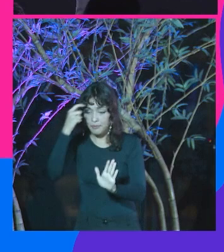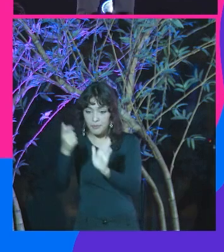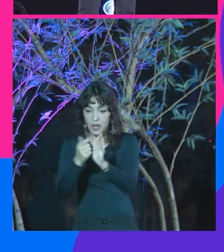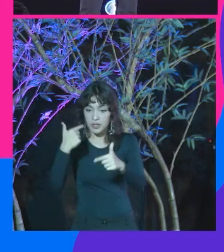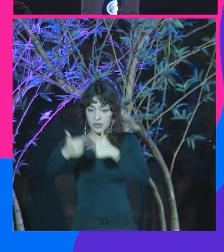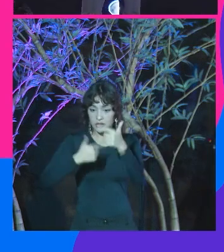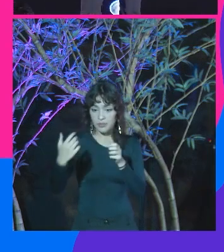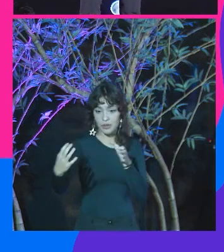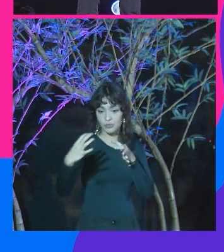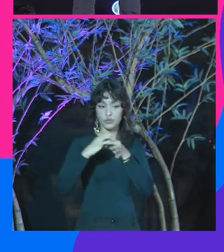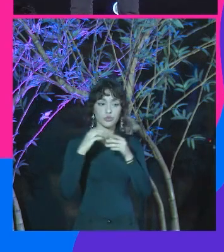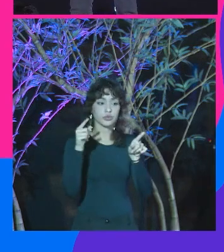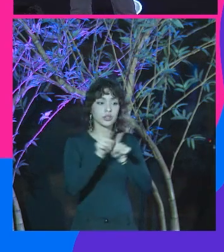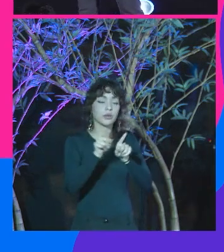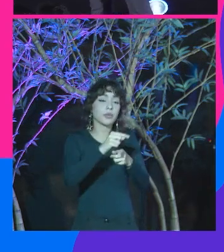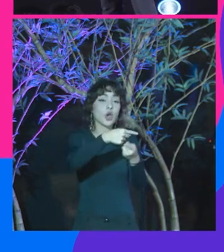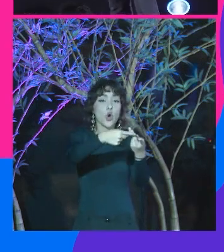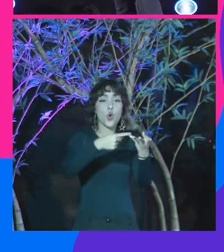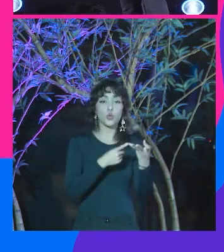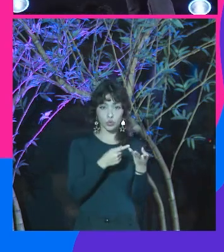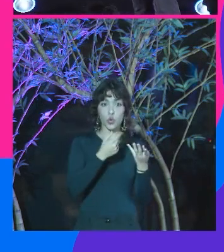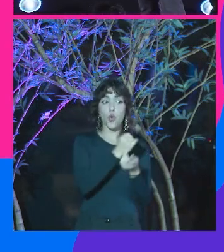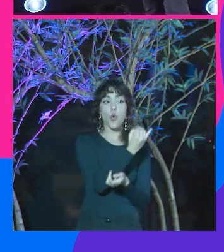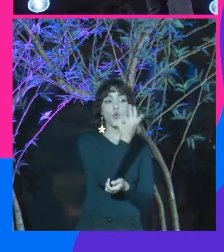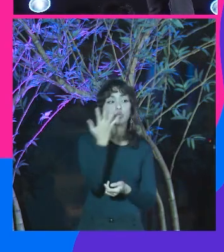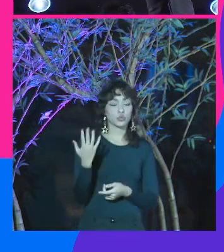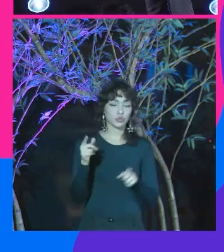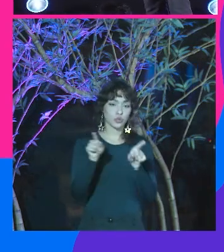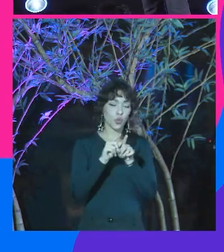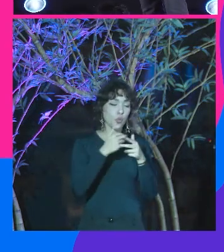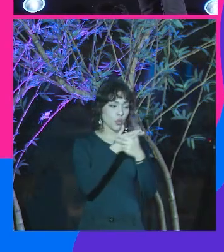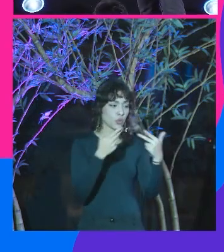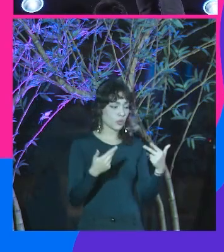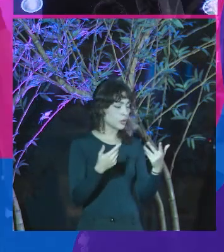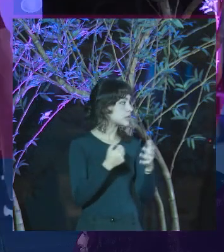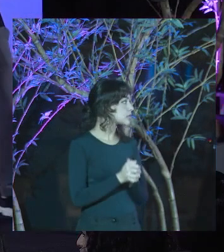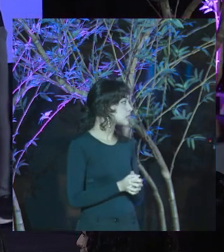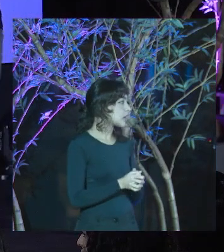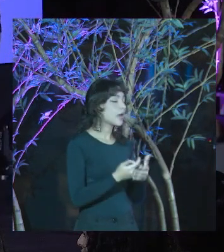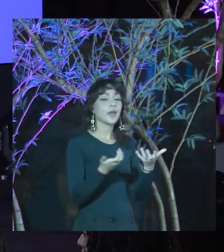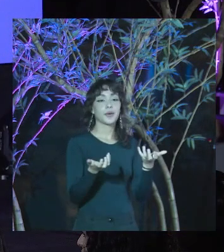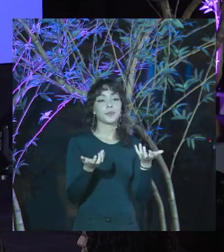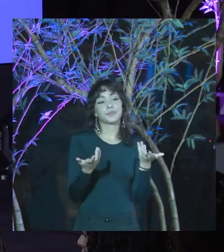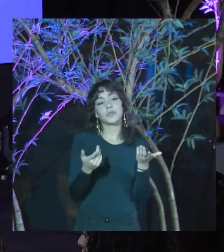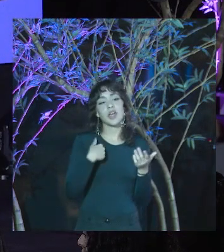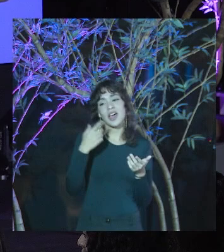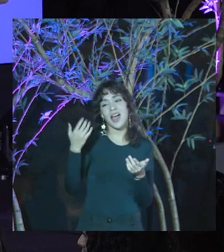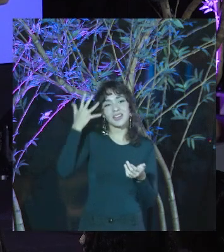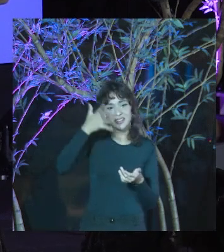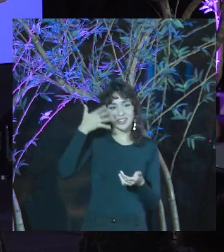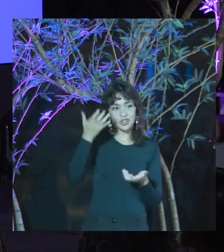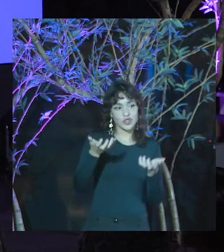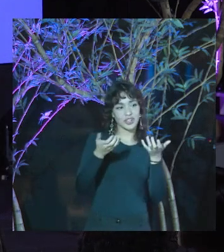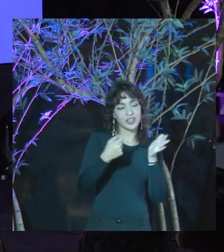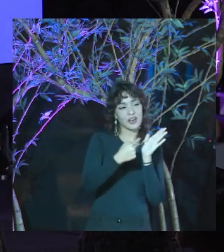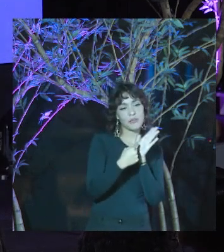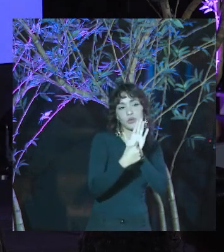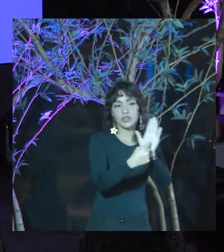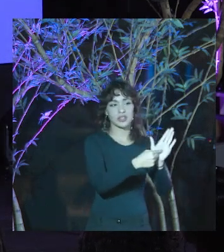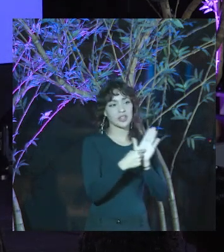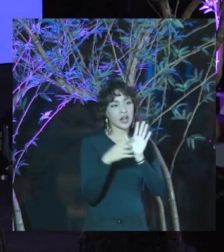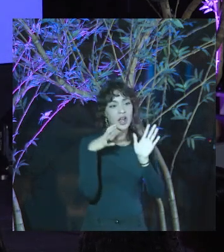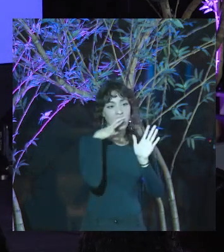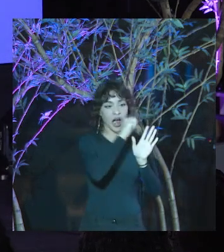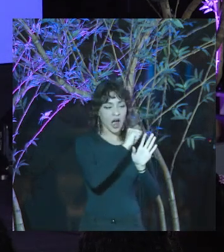outros itens que estão aqui dentro do relatório. De novo, aqui era muito mais fazer uma marcação disso com vocês, tá? E deixar